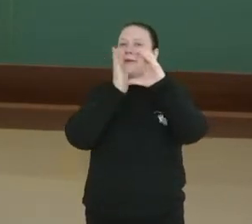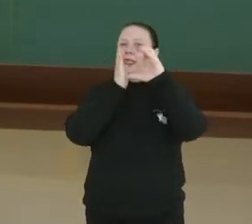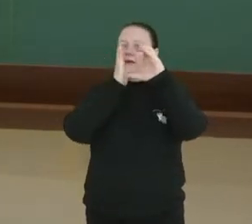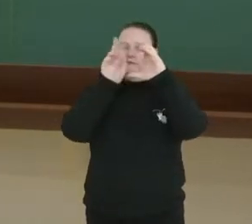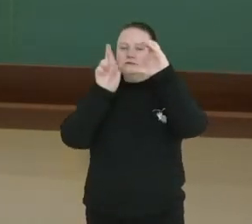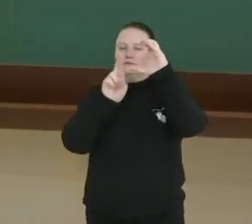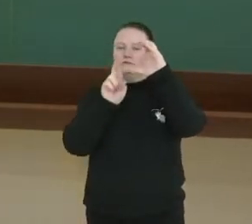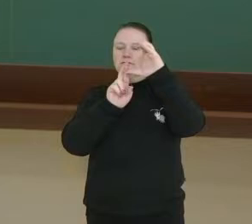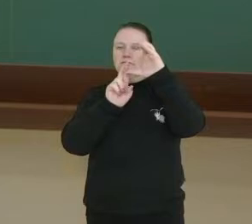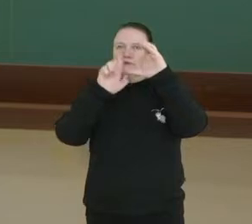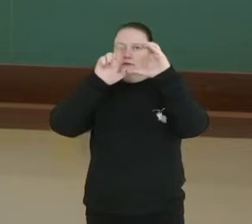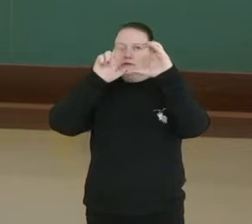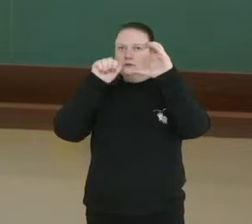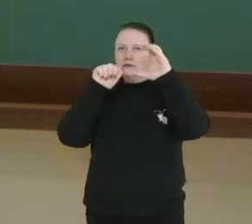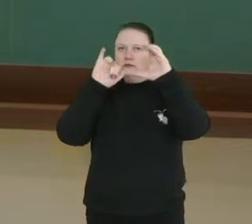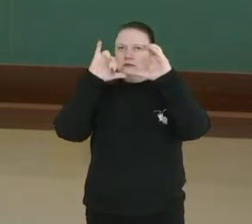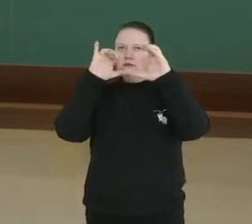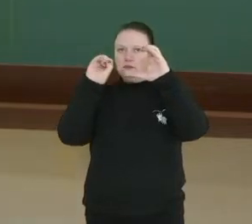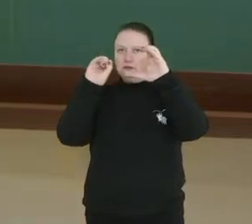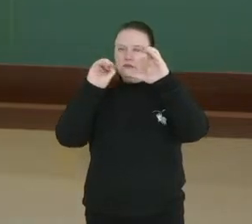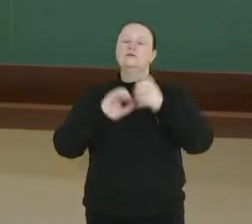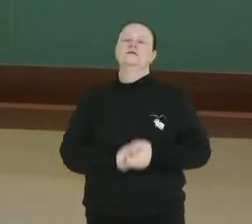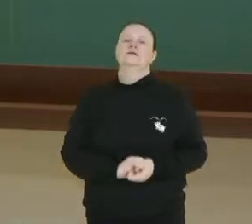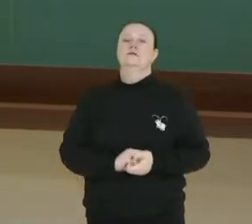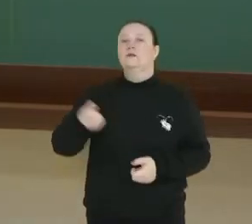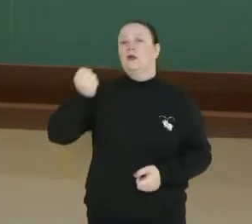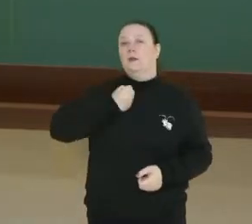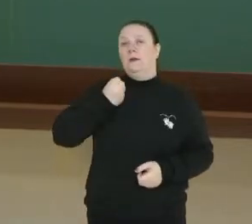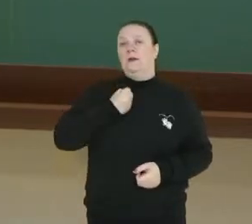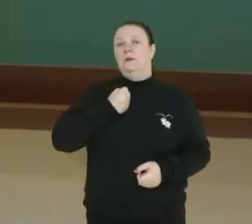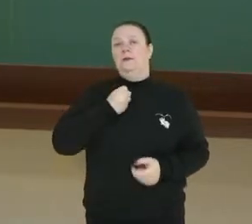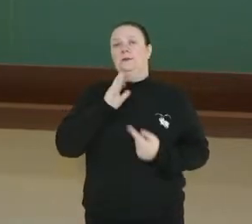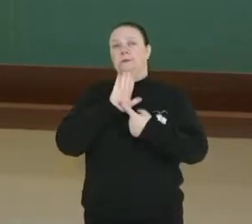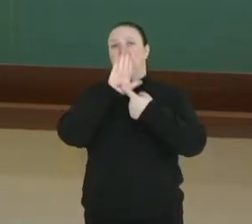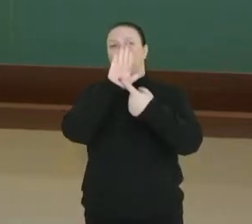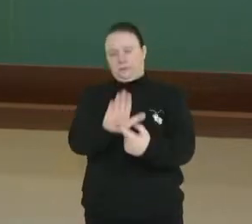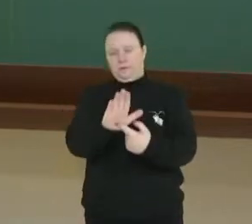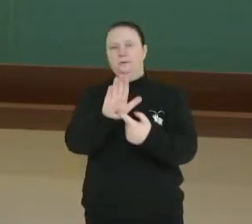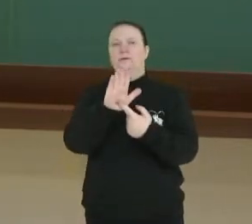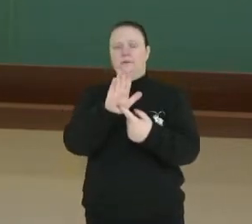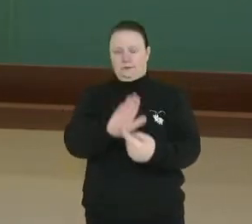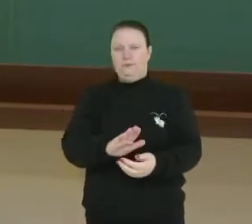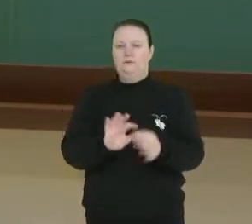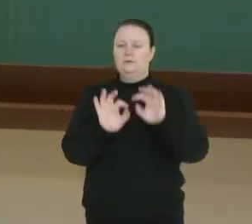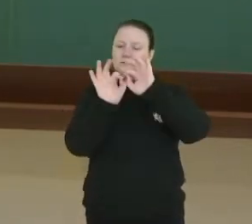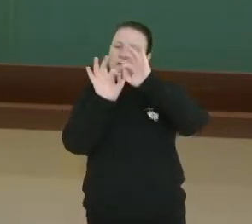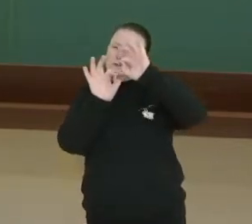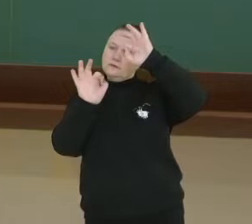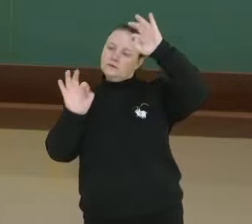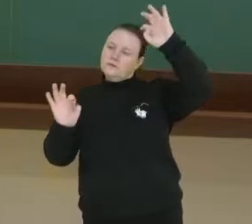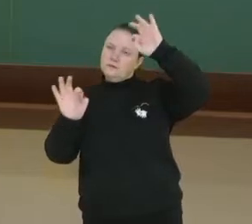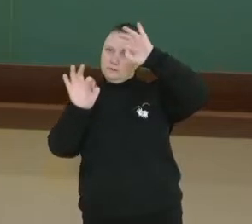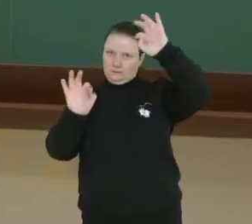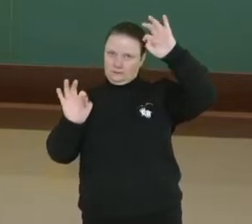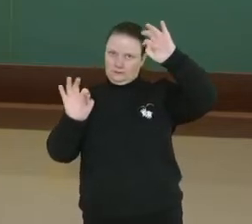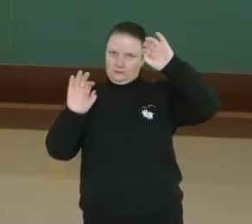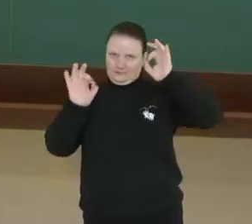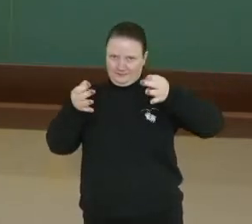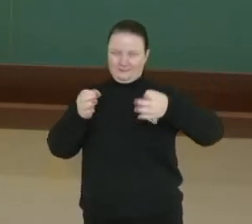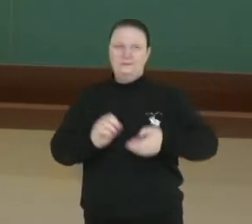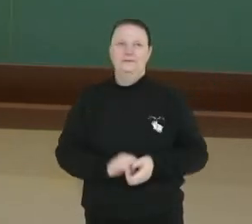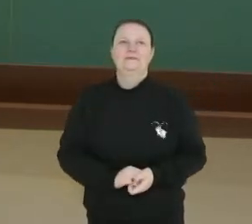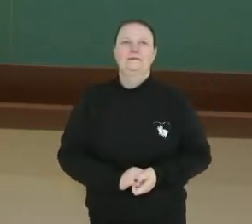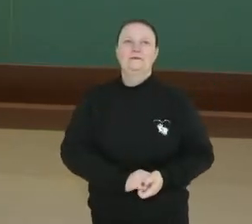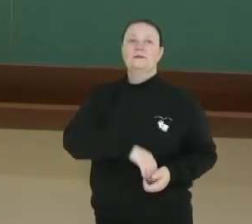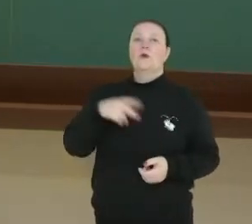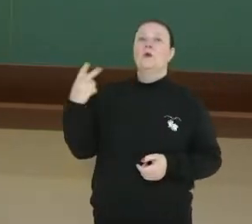característica numérica para a gente identificar que ela é tangente, a reta é tangente à circunferência.